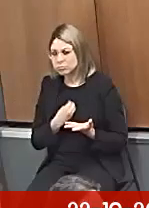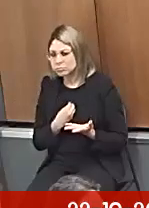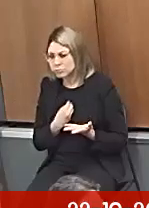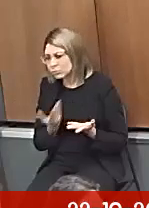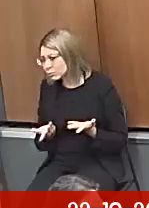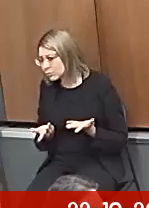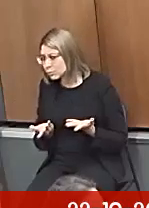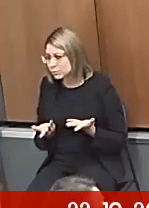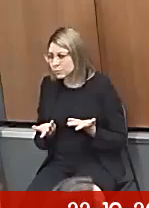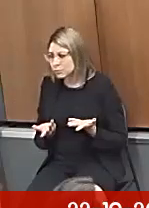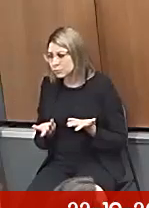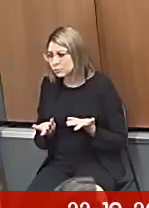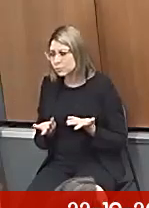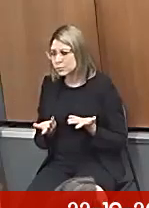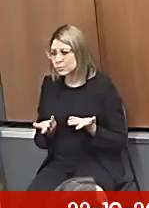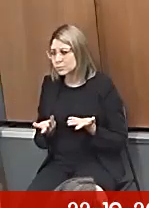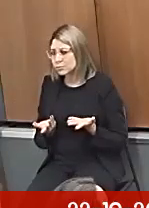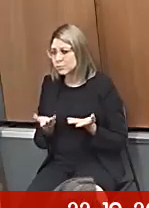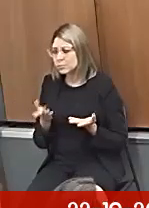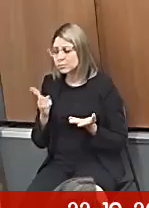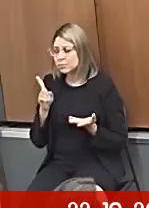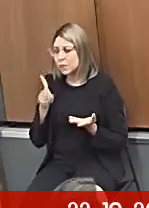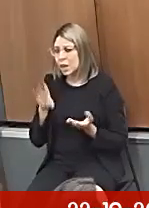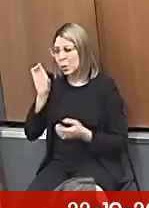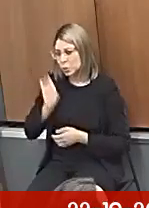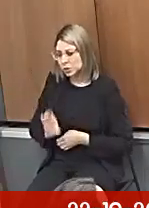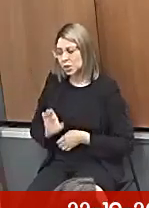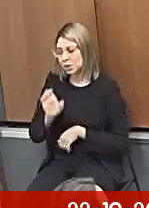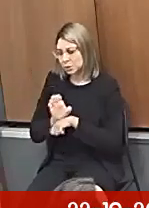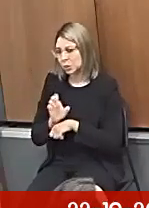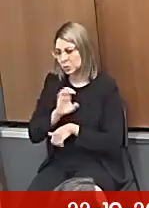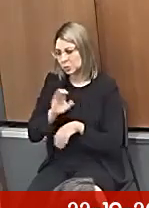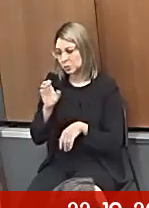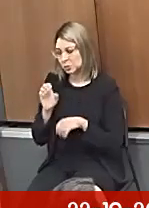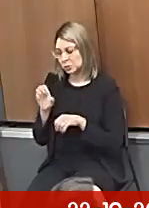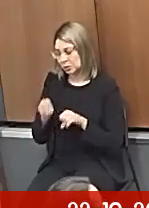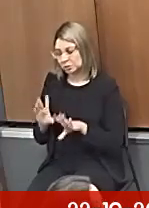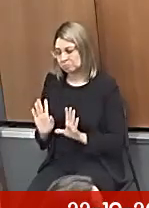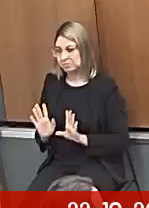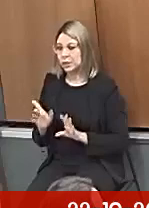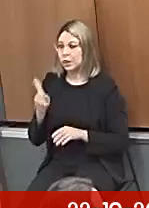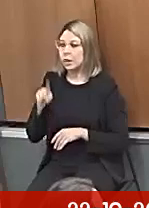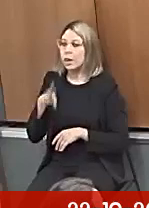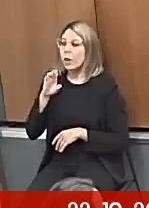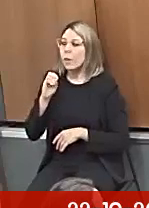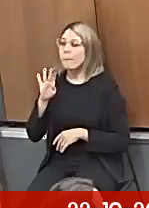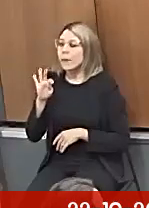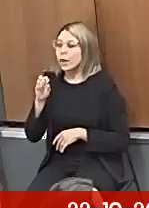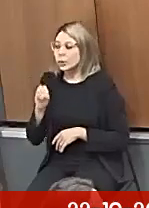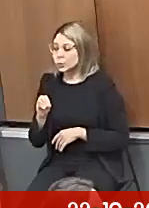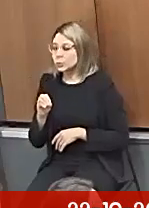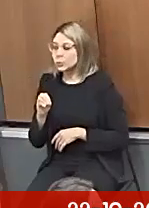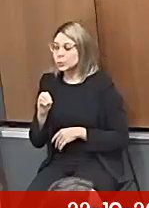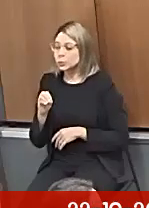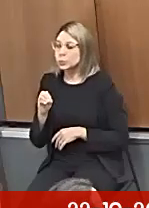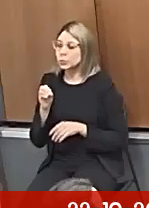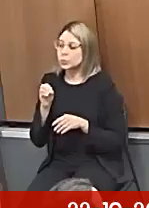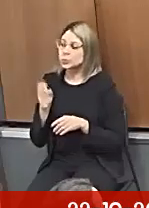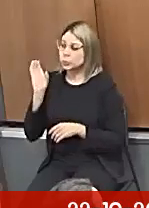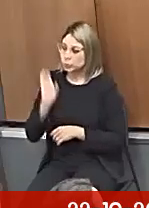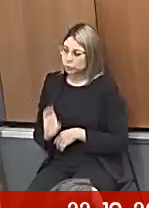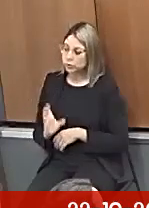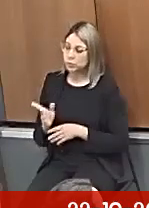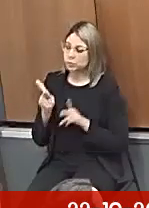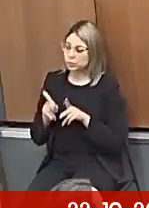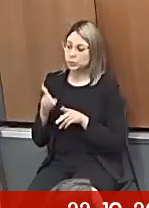presente? É do Conselho Estadual de Educação. Roberto Carlos Pinto, presidente do Conselho Estadual de Defesa dos Direitos da Pessoa